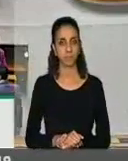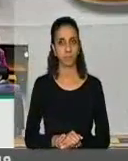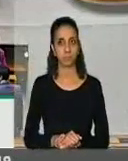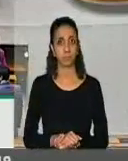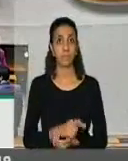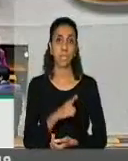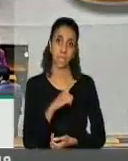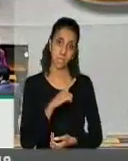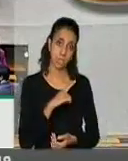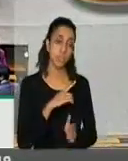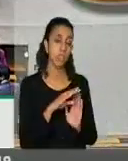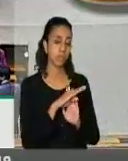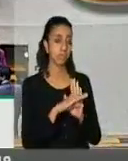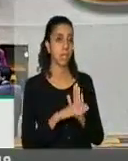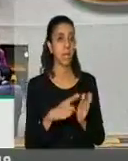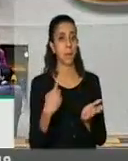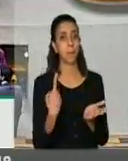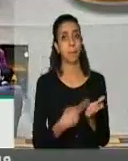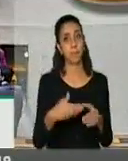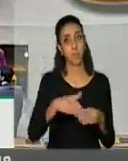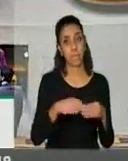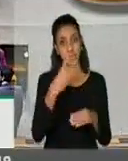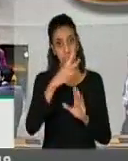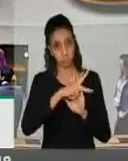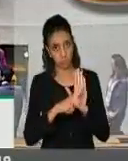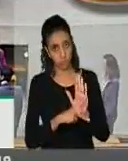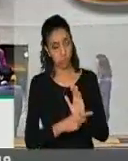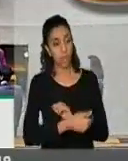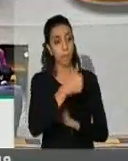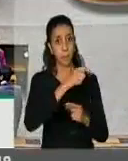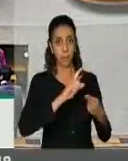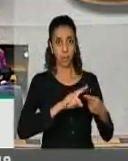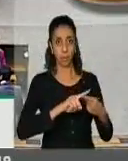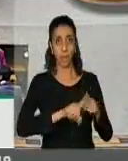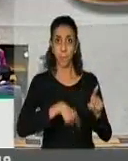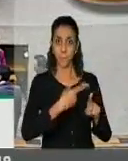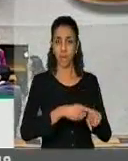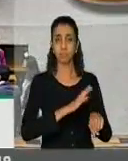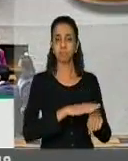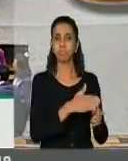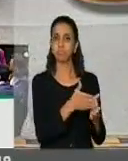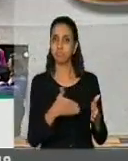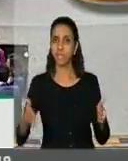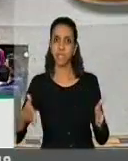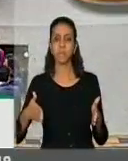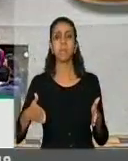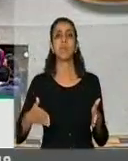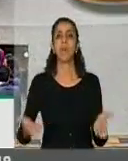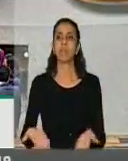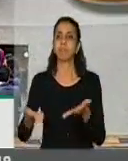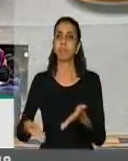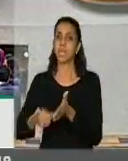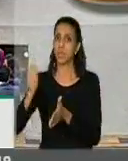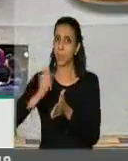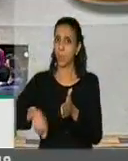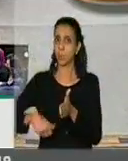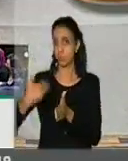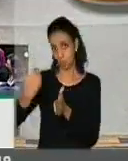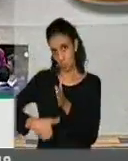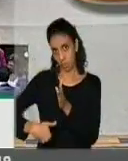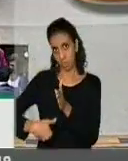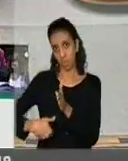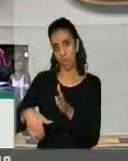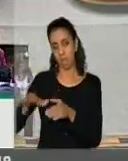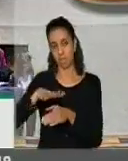Márcio, havia previsão de votação de 3 medidas provisórias, sendo a primeira delas a prorrogação de um incentivo fiscal para a indústria cinematográfica